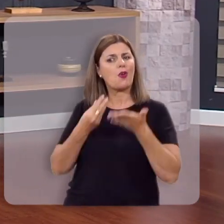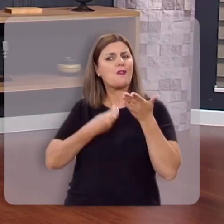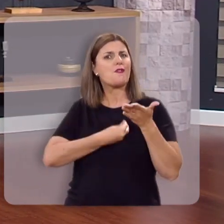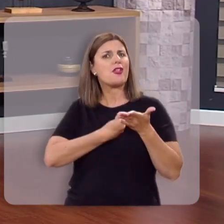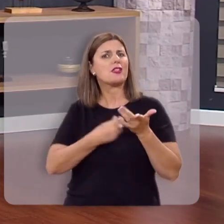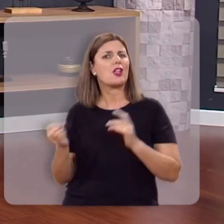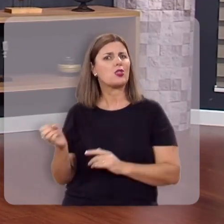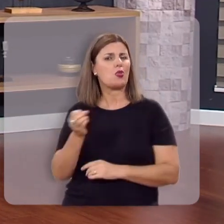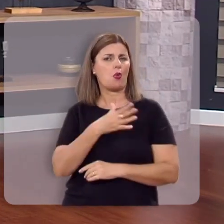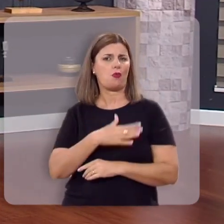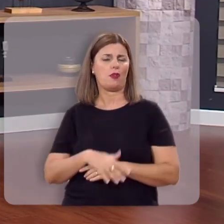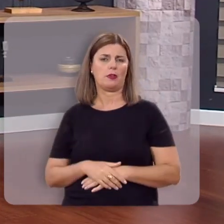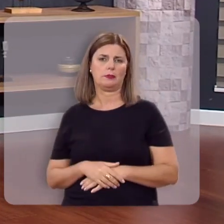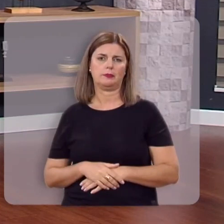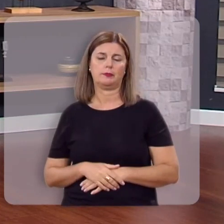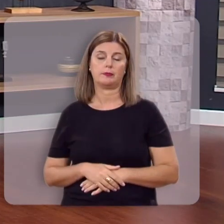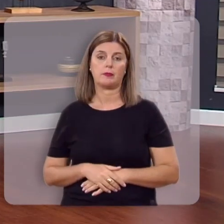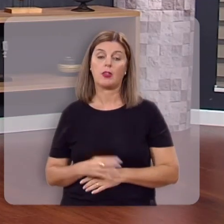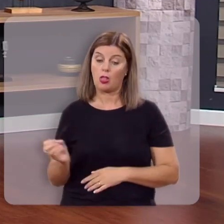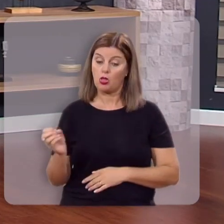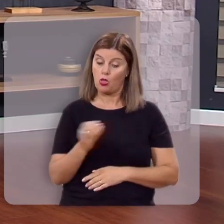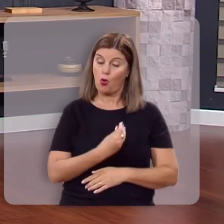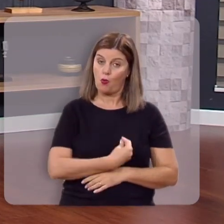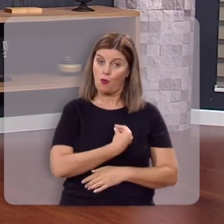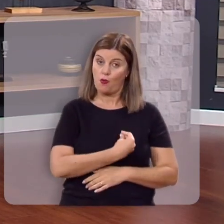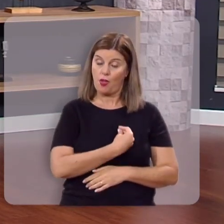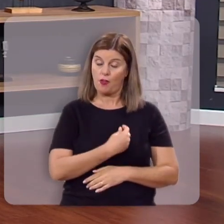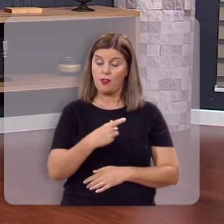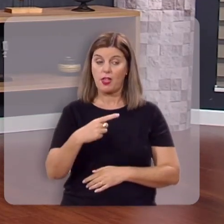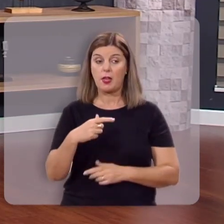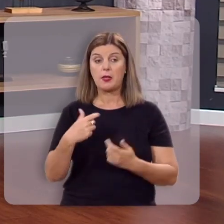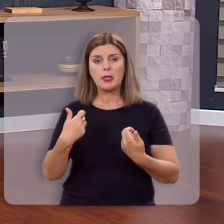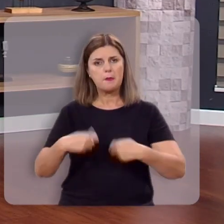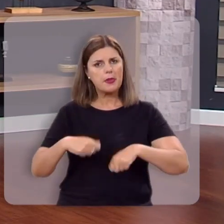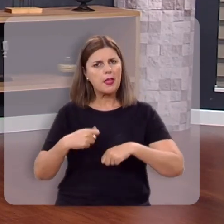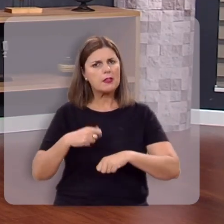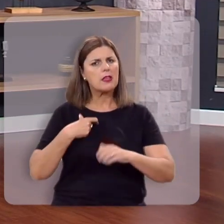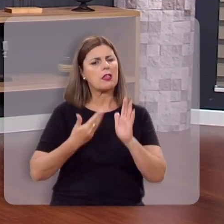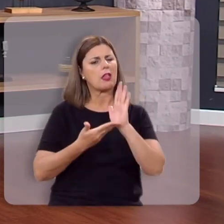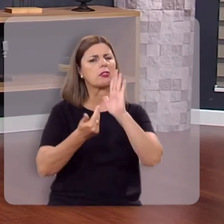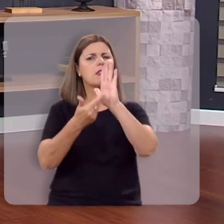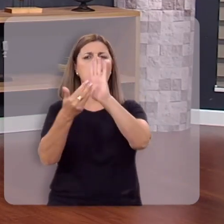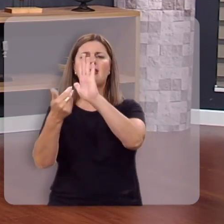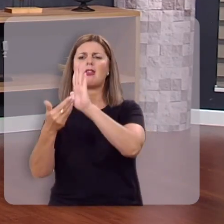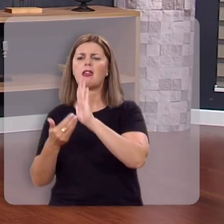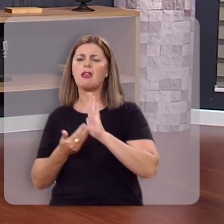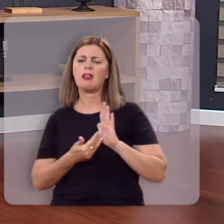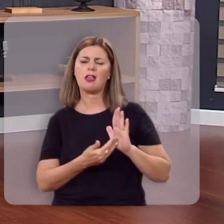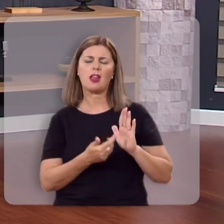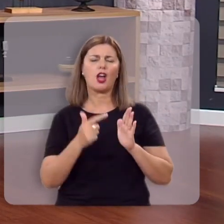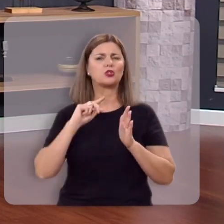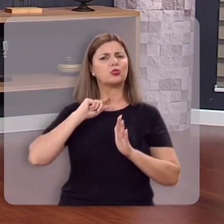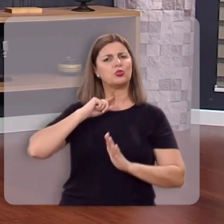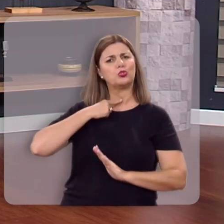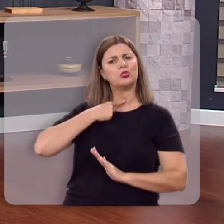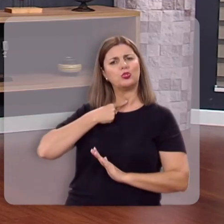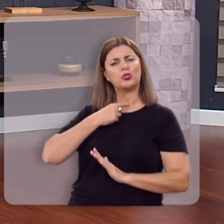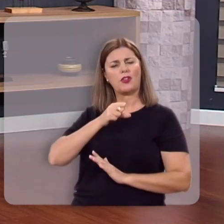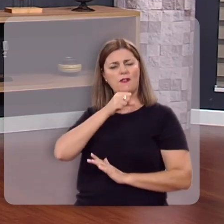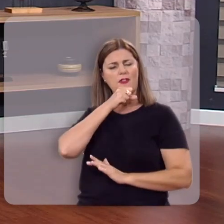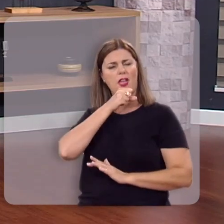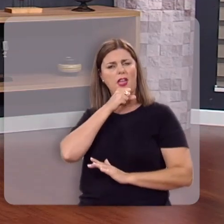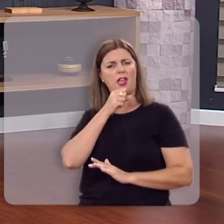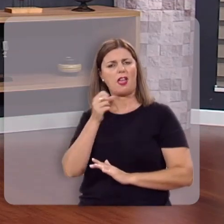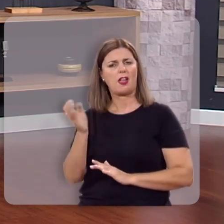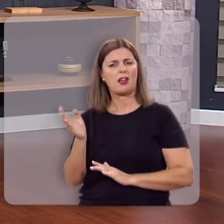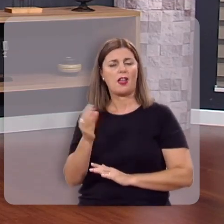vida. E nessa nova vida nós temos que espanar toda a poeira da velha